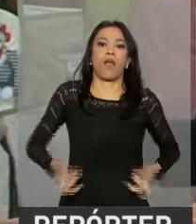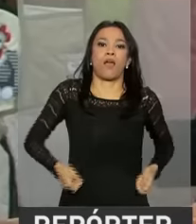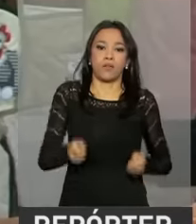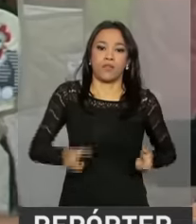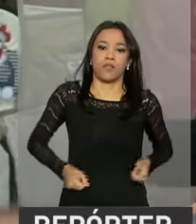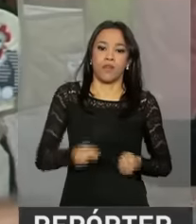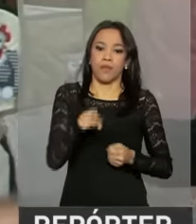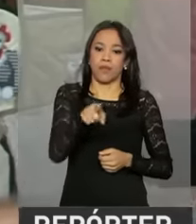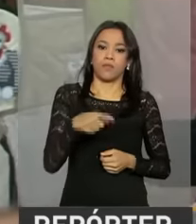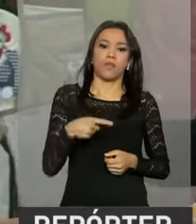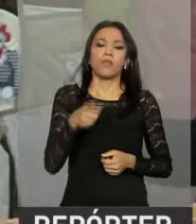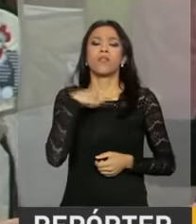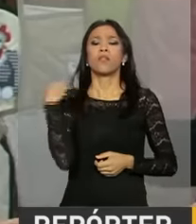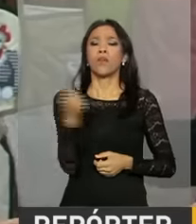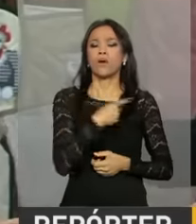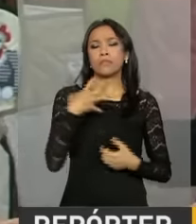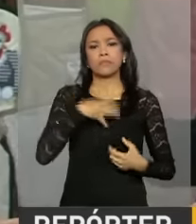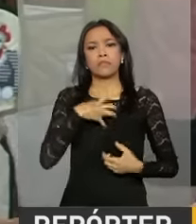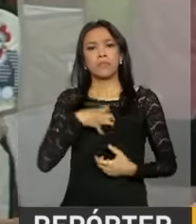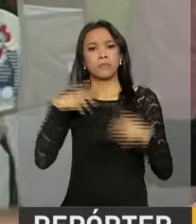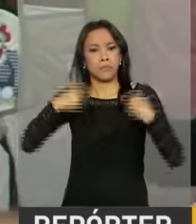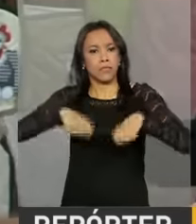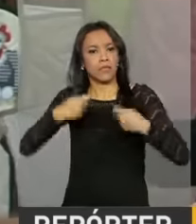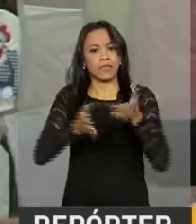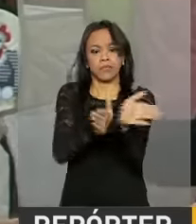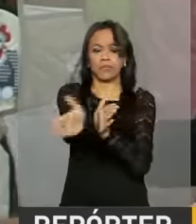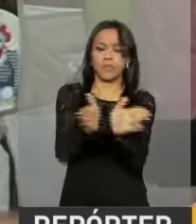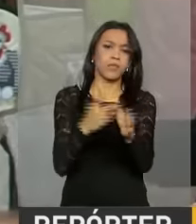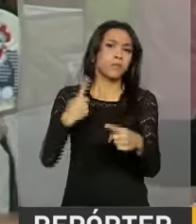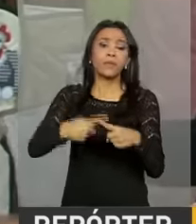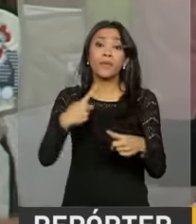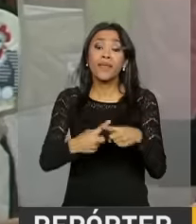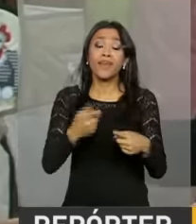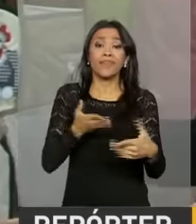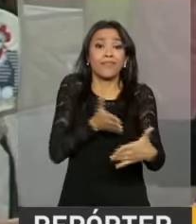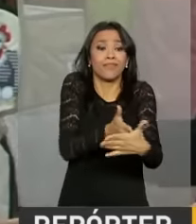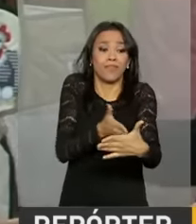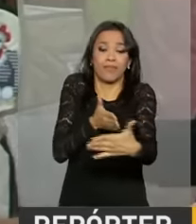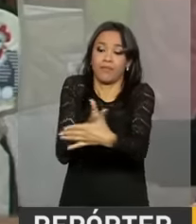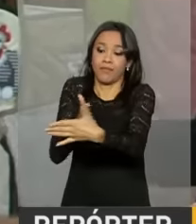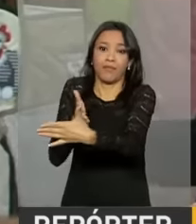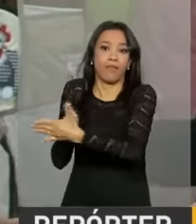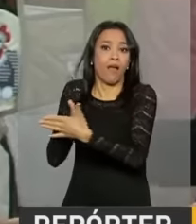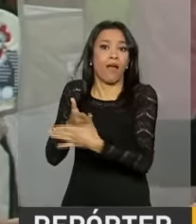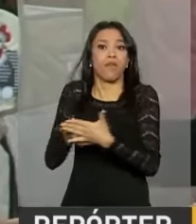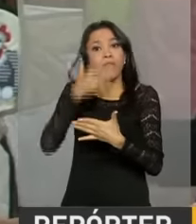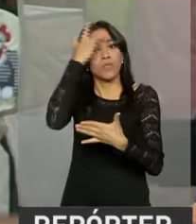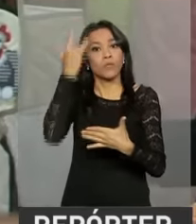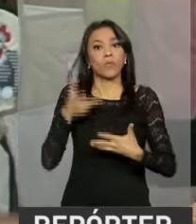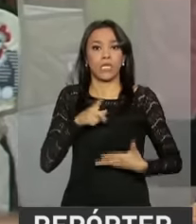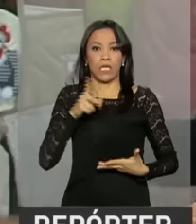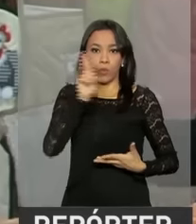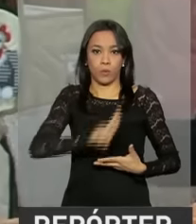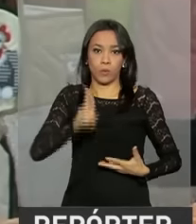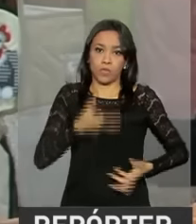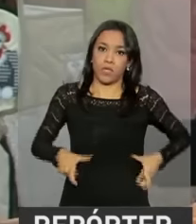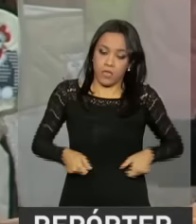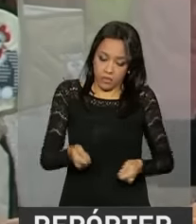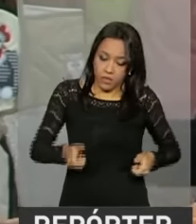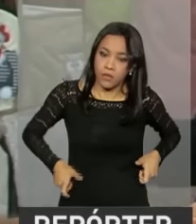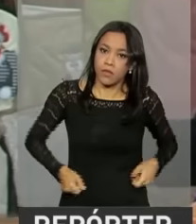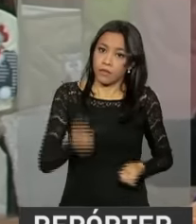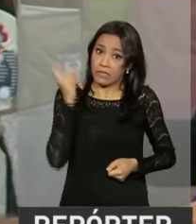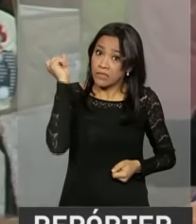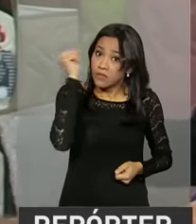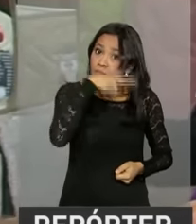A nossa necessidade de estar colocando a acessibilidade foi porque limitava muito do cadeirante, né, quem tinha esse tipo de